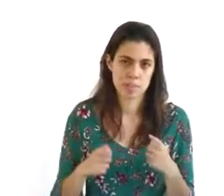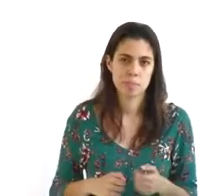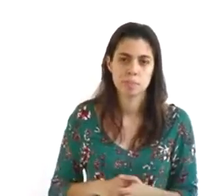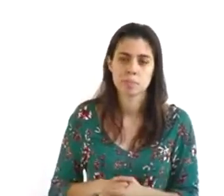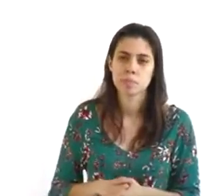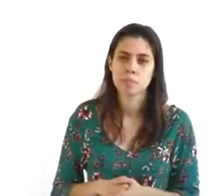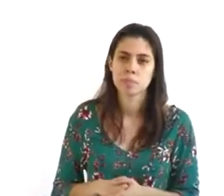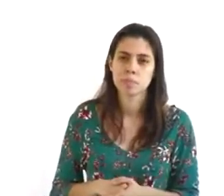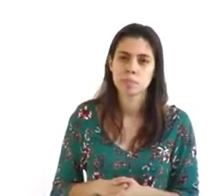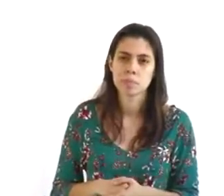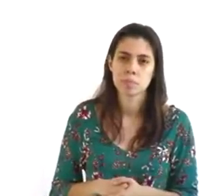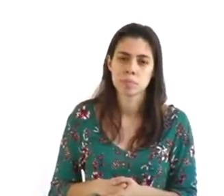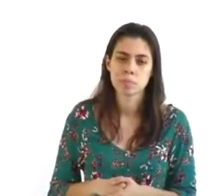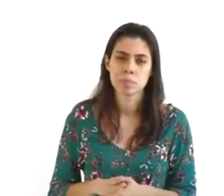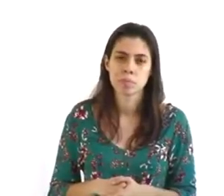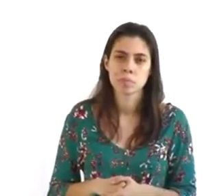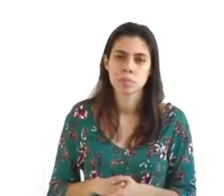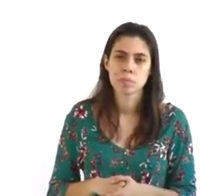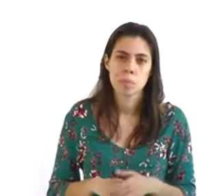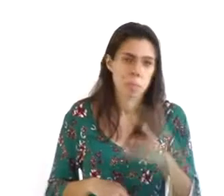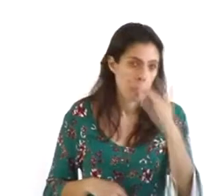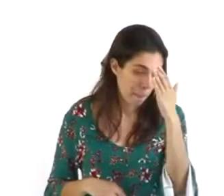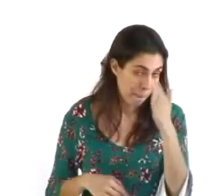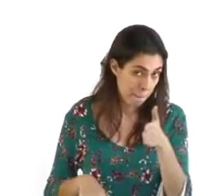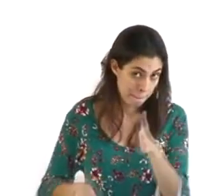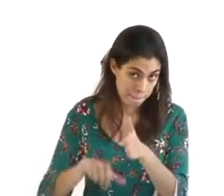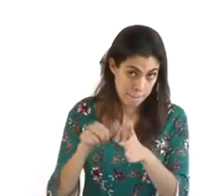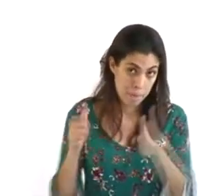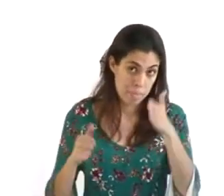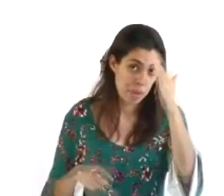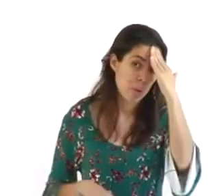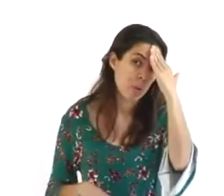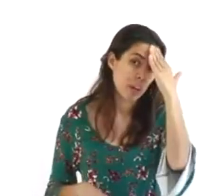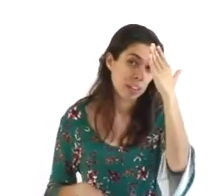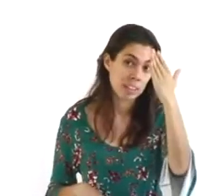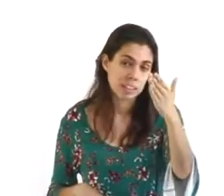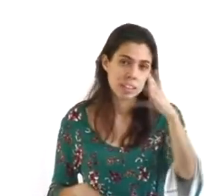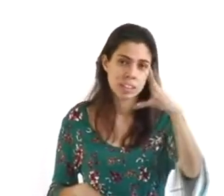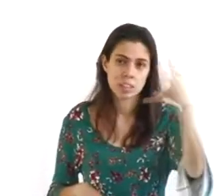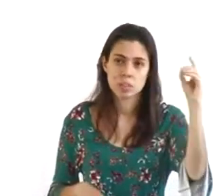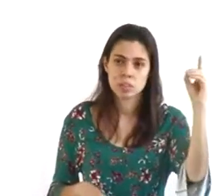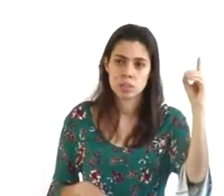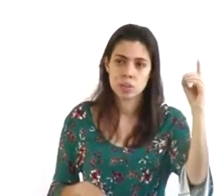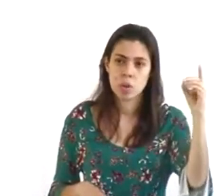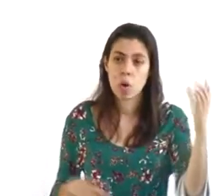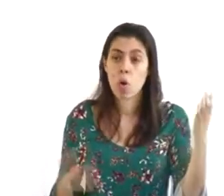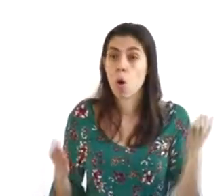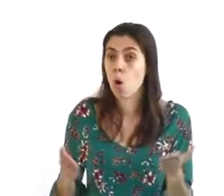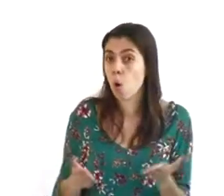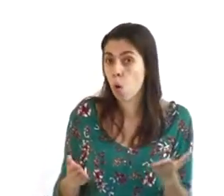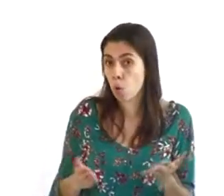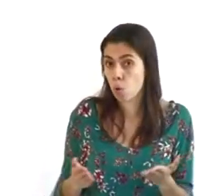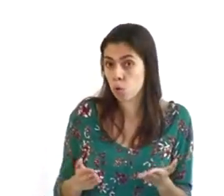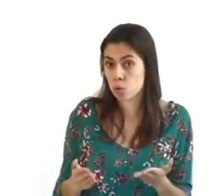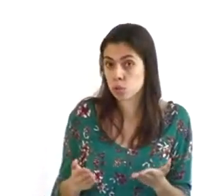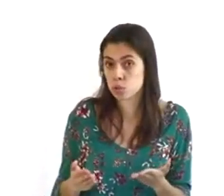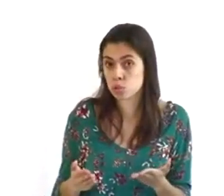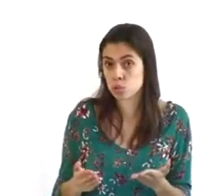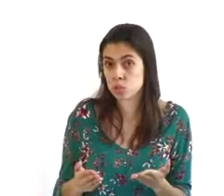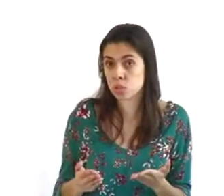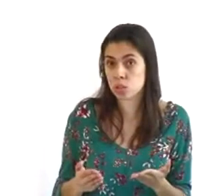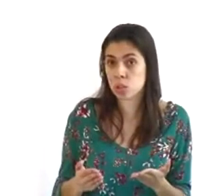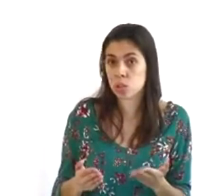momento, era em gratidão a Deus, agradecendo pela colheita, pela plantação. Hoje é um dos principais feriados, se